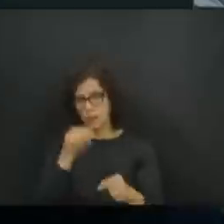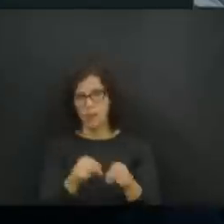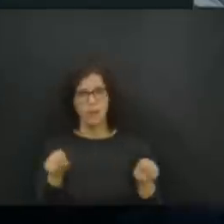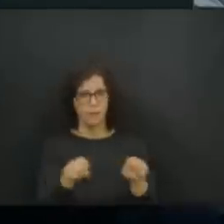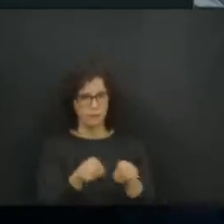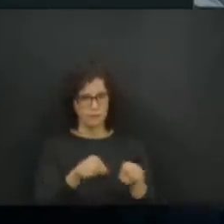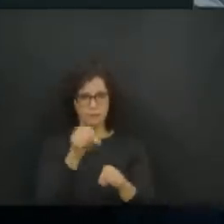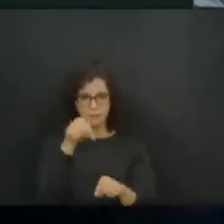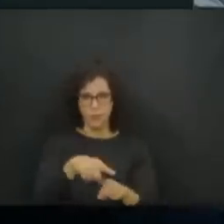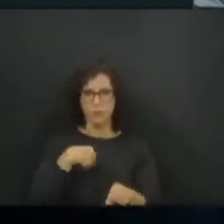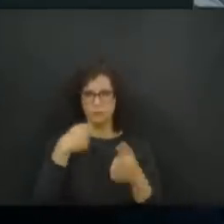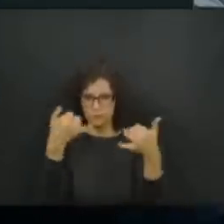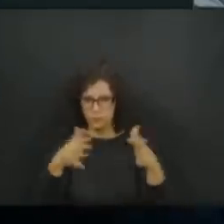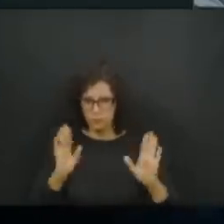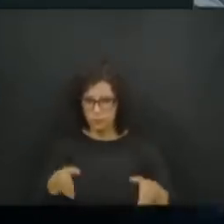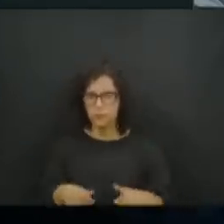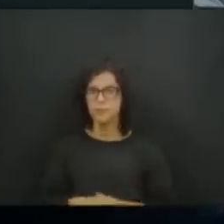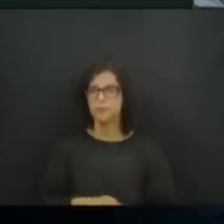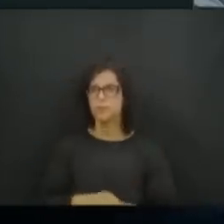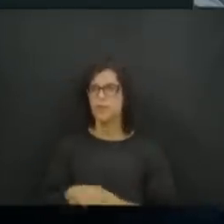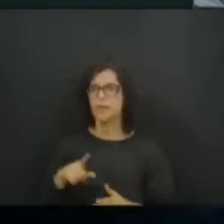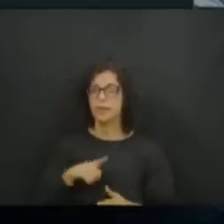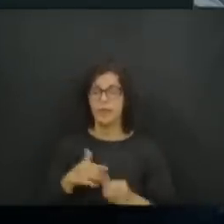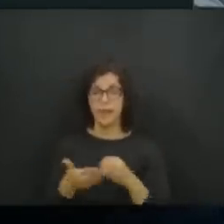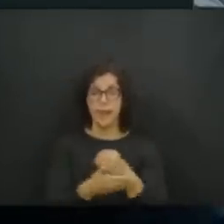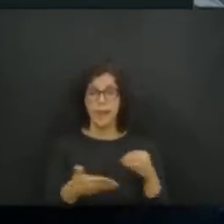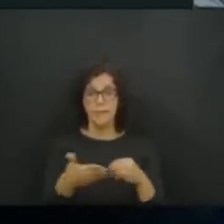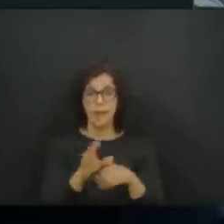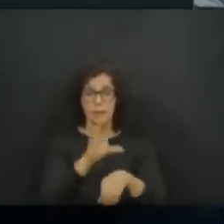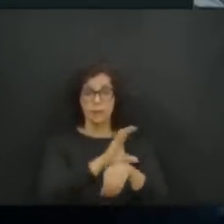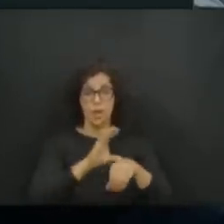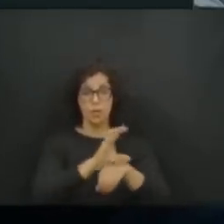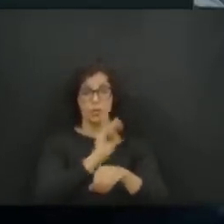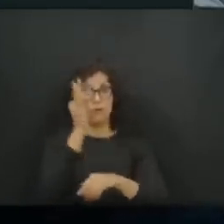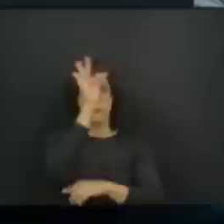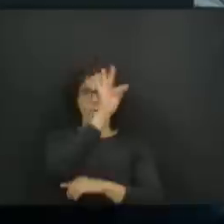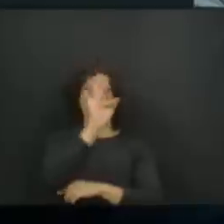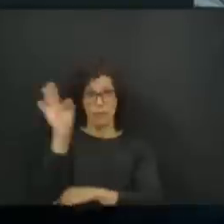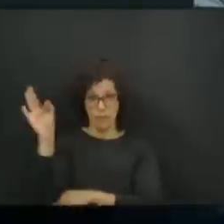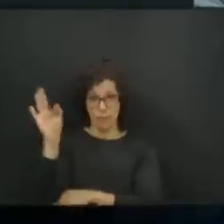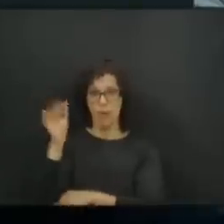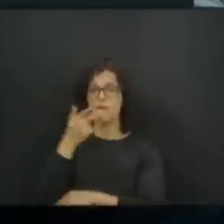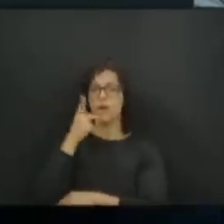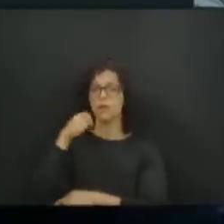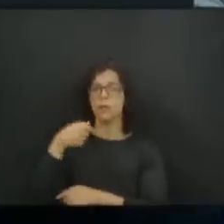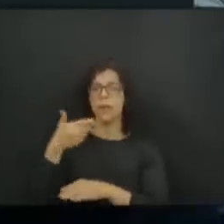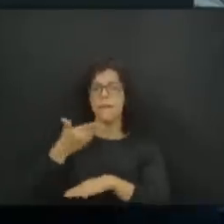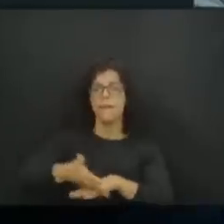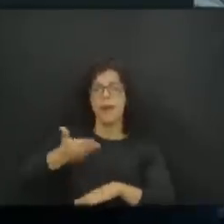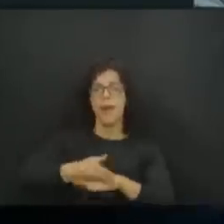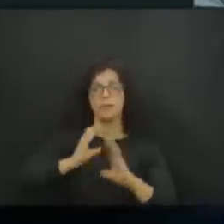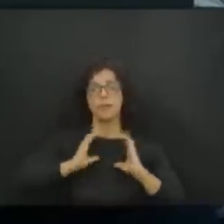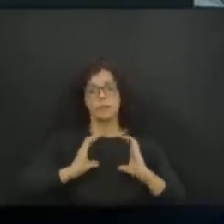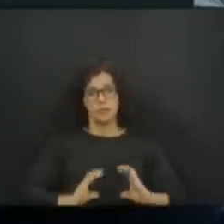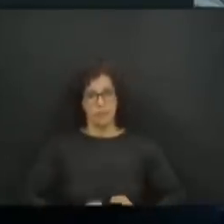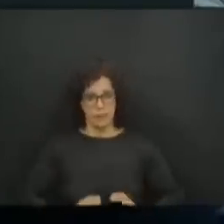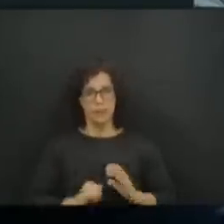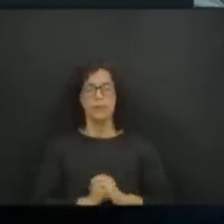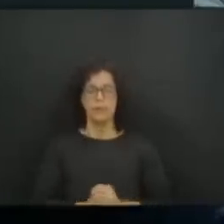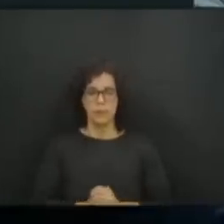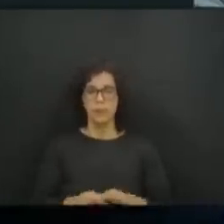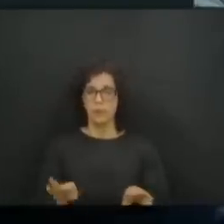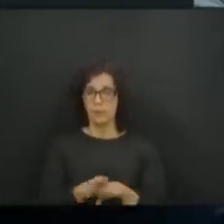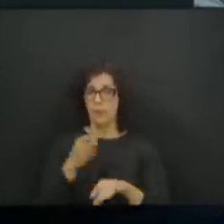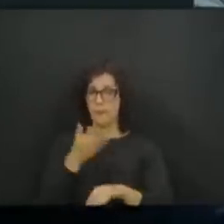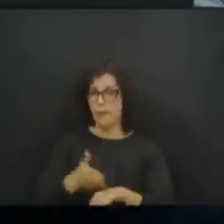que aqui como eu disse no fundamento da nossa Constituição Federal que fala do exercício da Cidadania